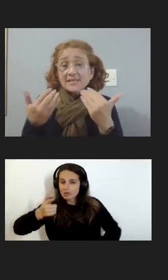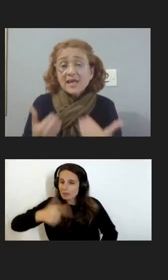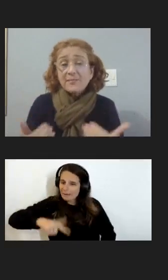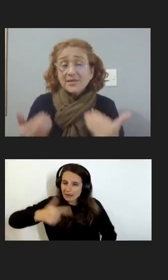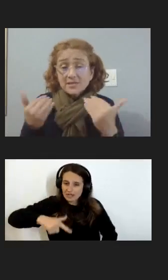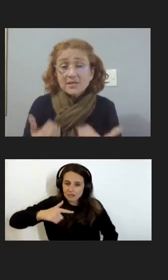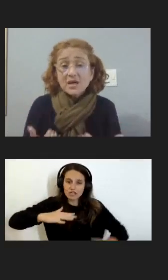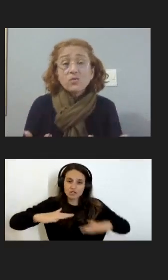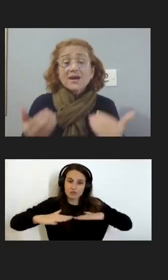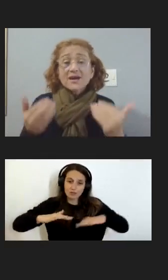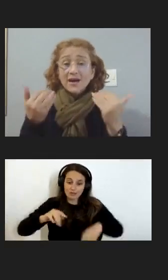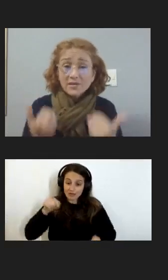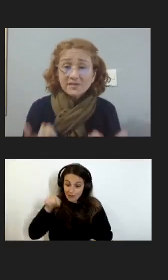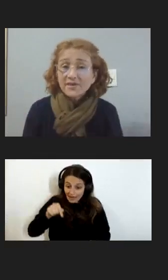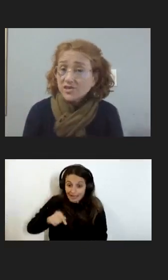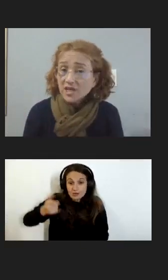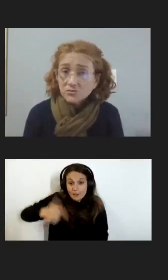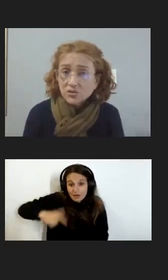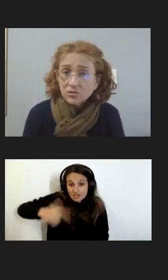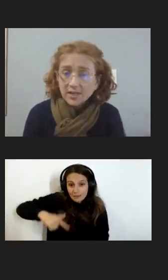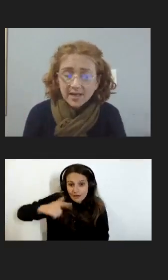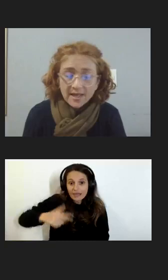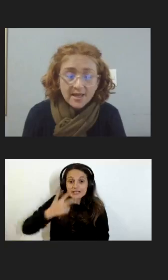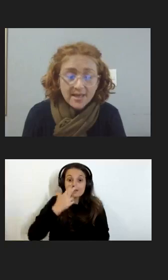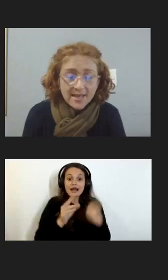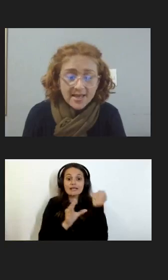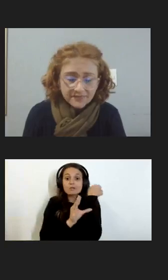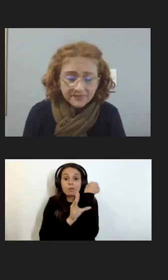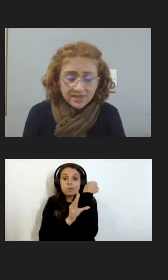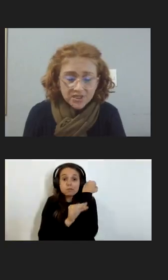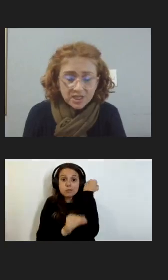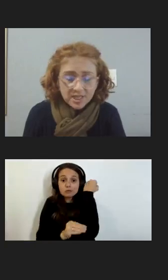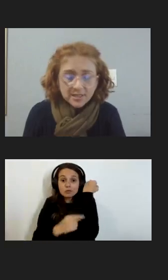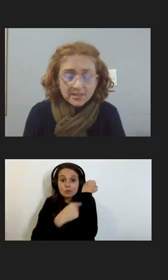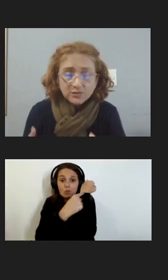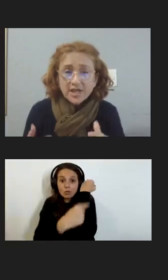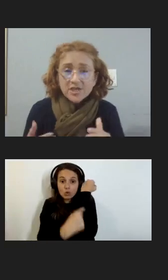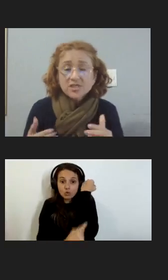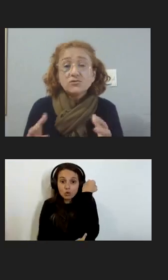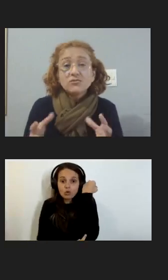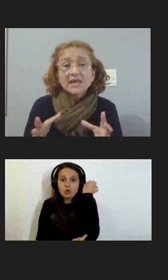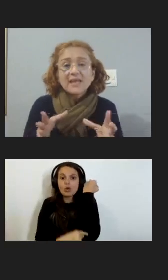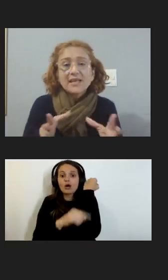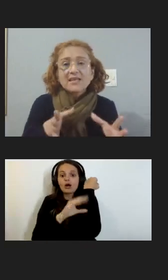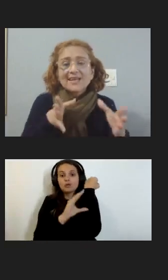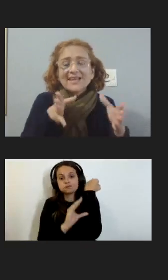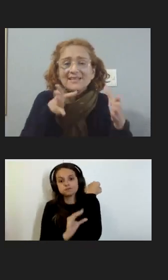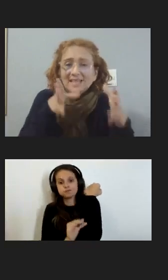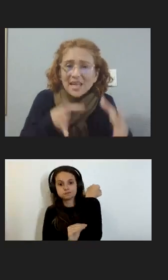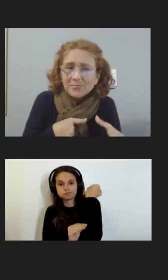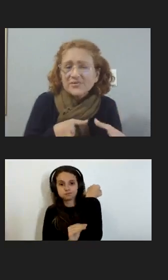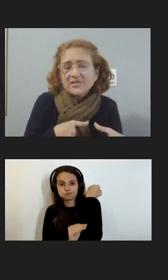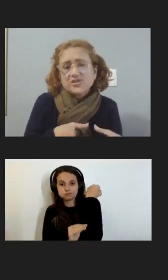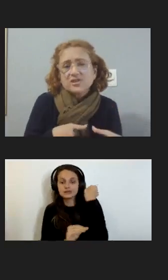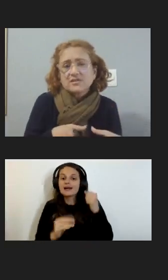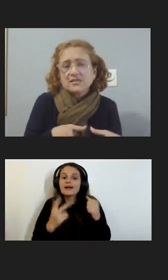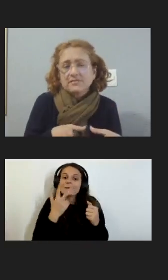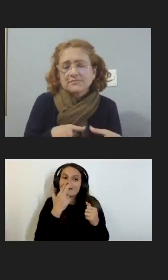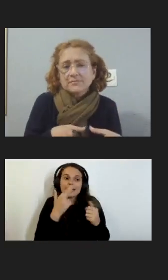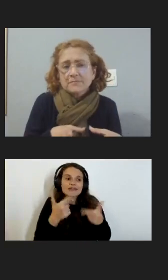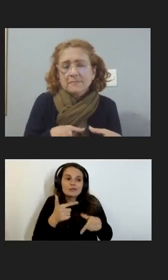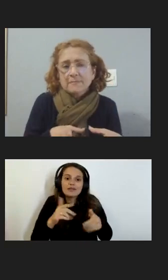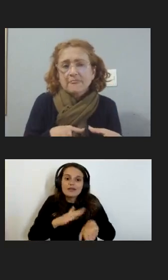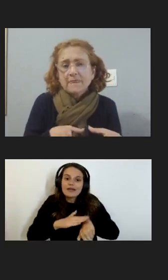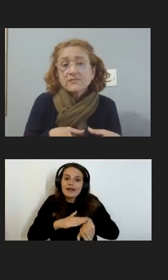e essa repetição causa fadiga muscular. E essa fadiga não dá aquele tempo para você